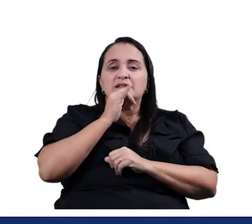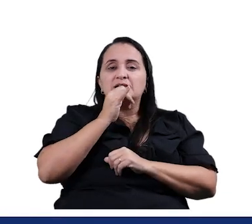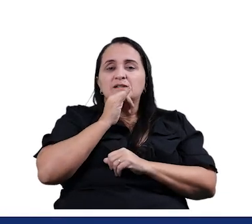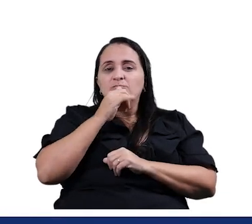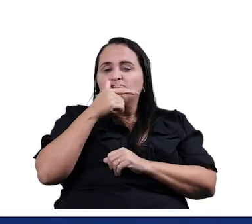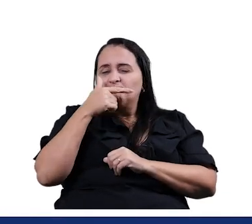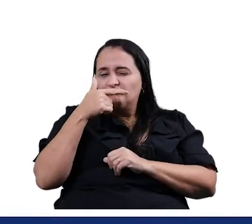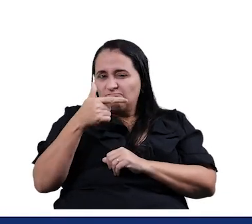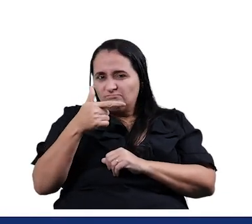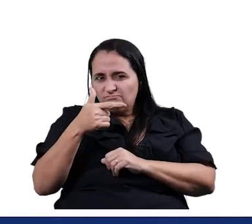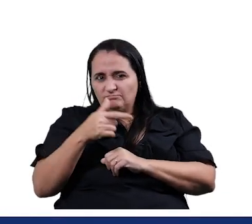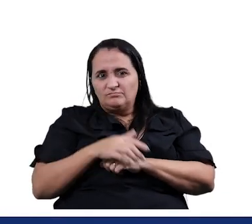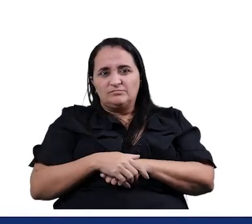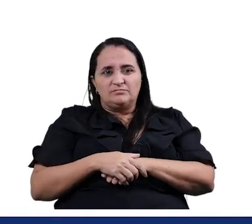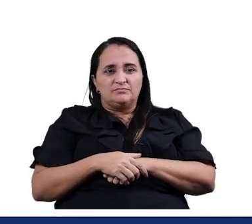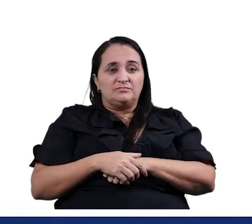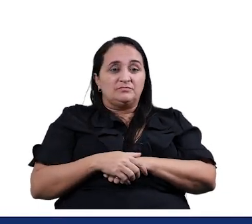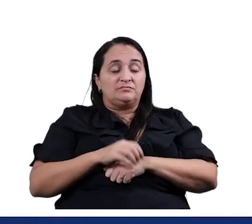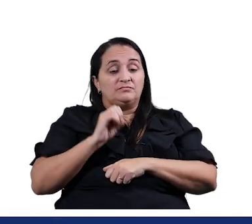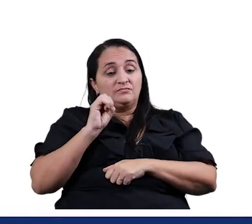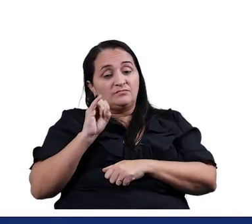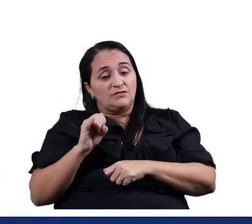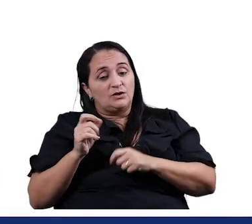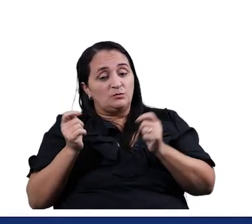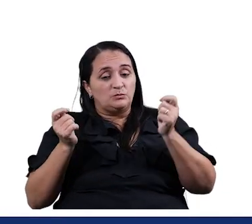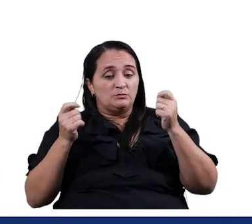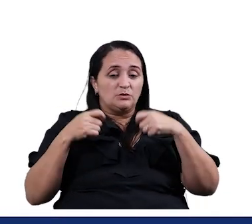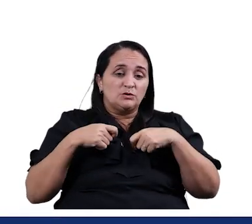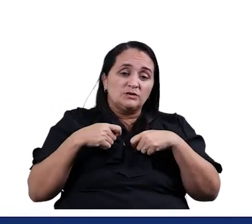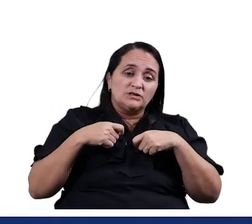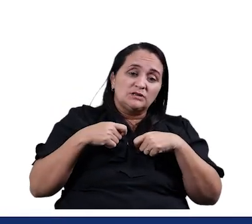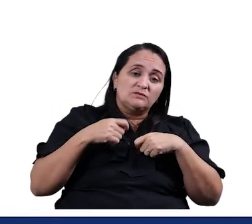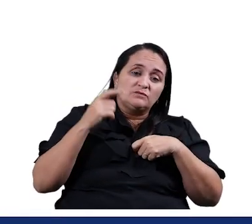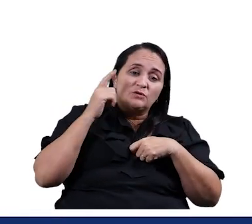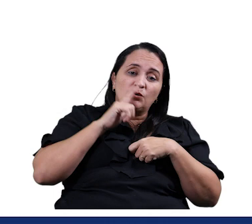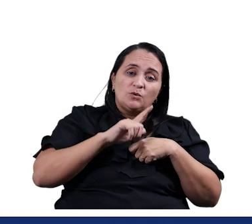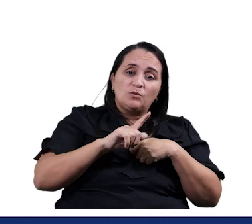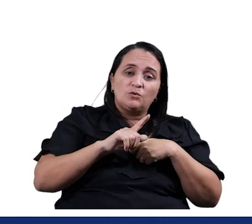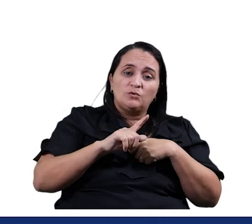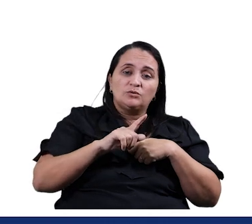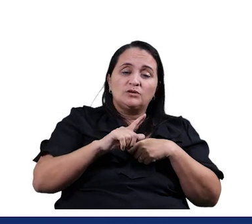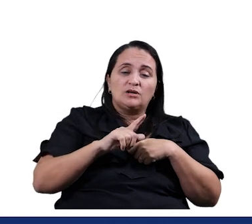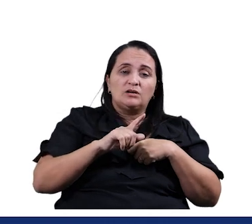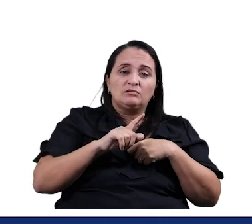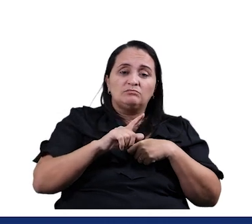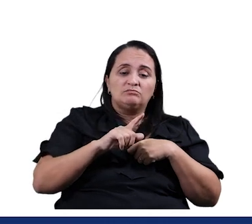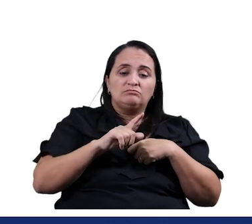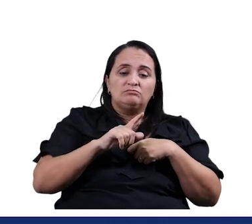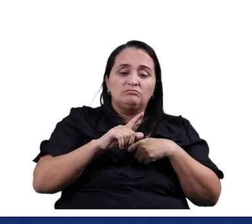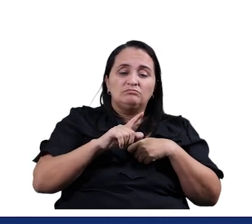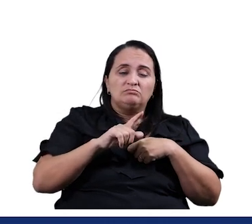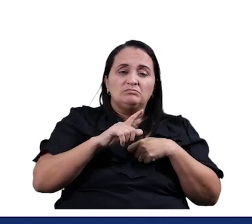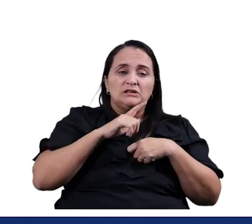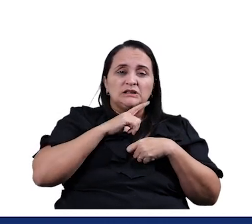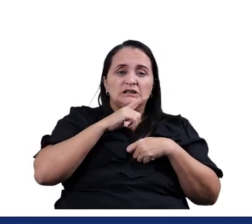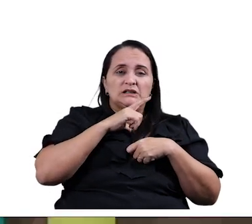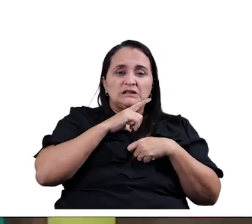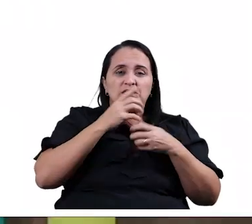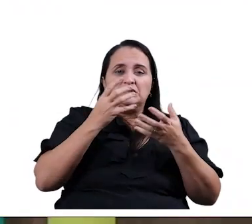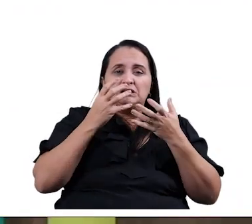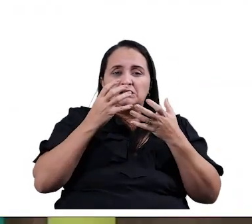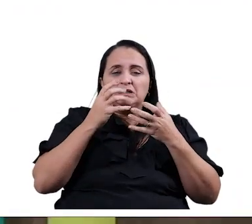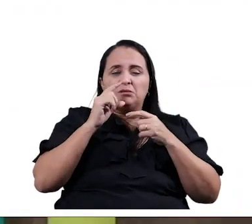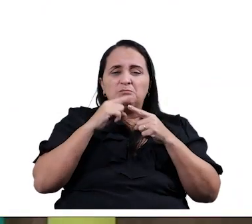A ponto de duvidar se seria possível encontrar sua verdadeira amada.